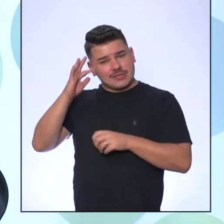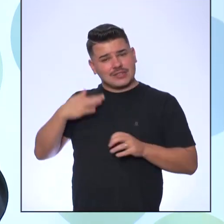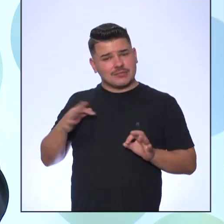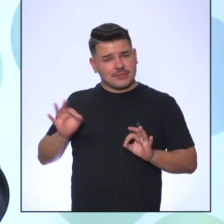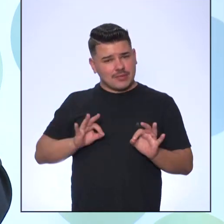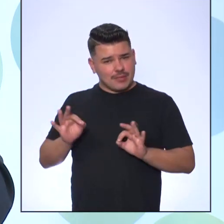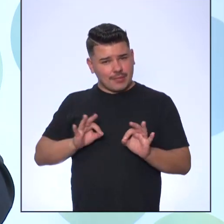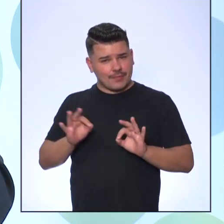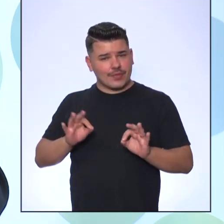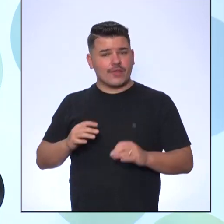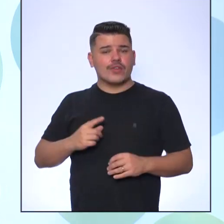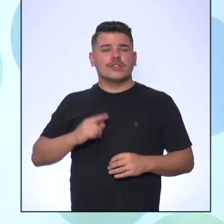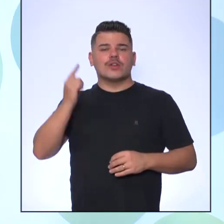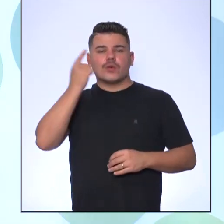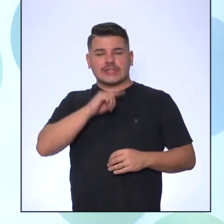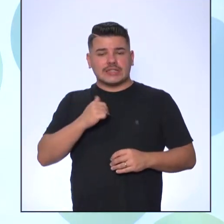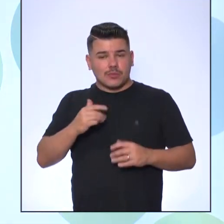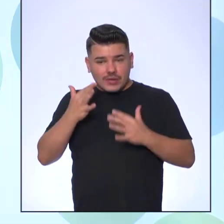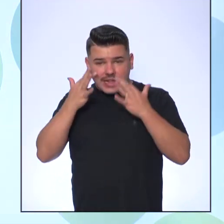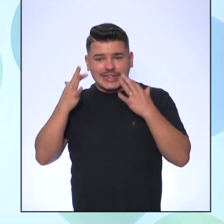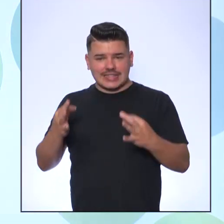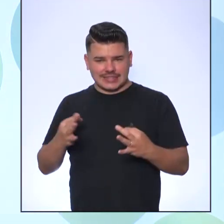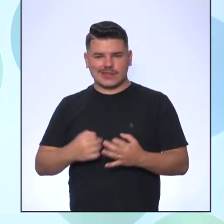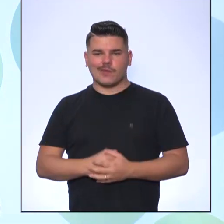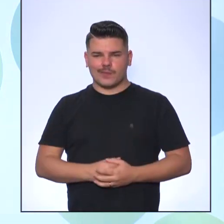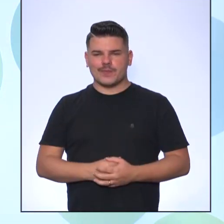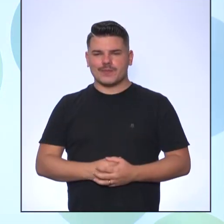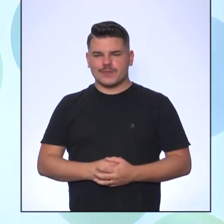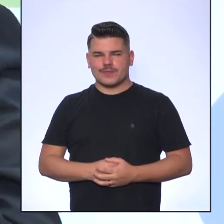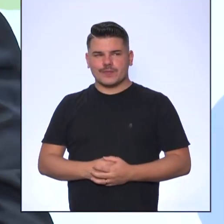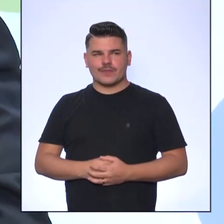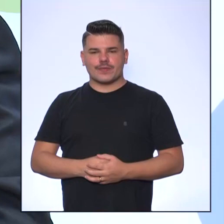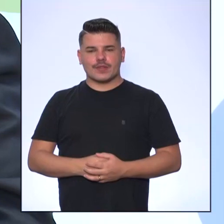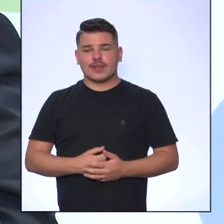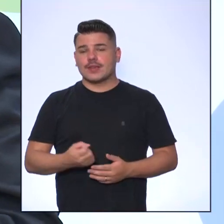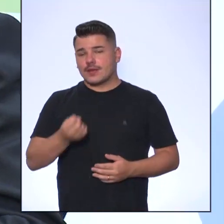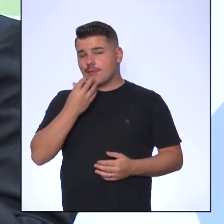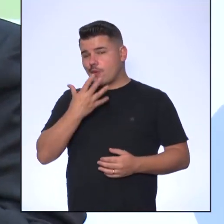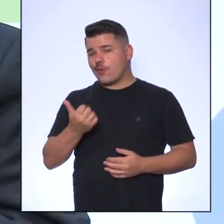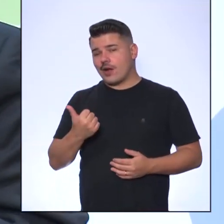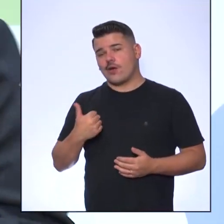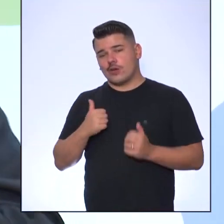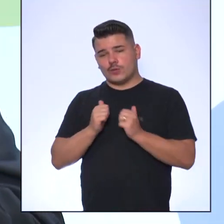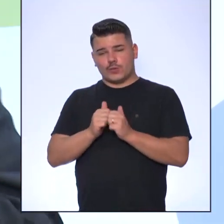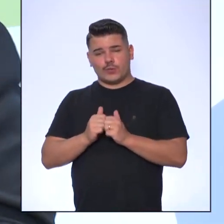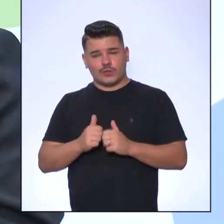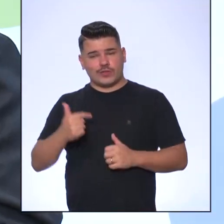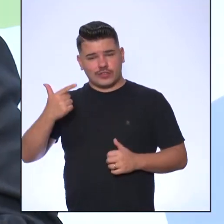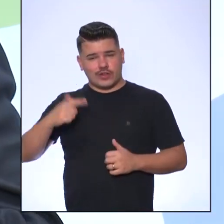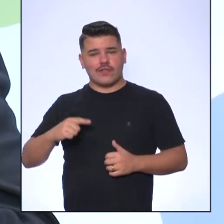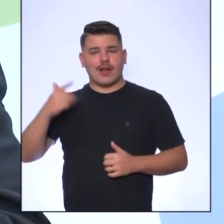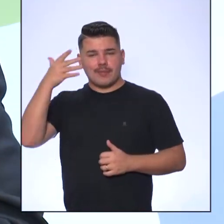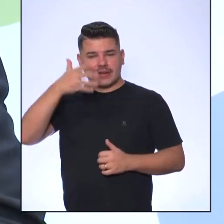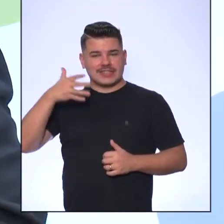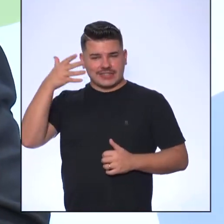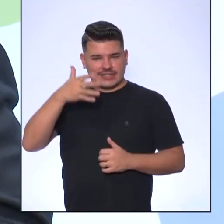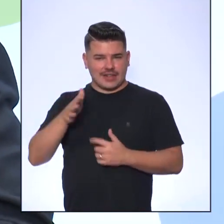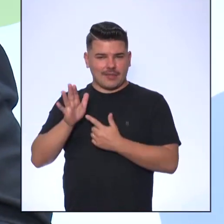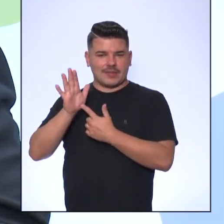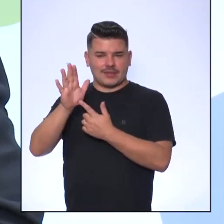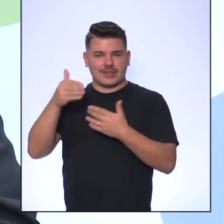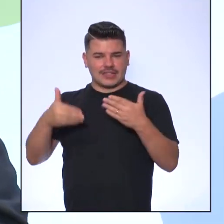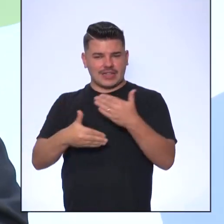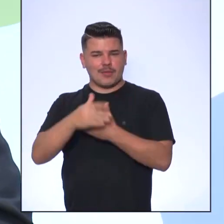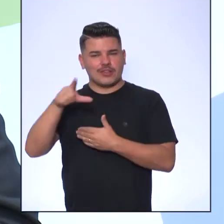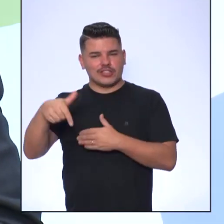de uma forma muito atenta. Legal, estou aqui continuando, vamos voltar para a apresentação, já volto para o